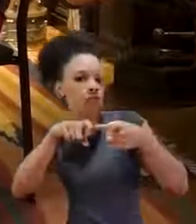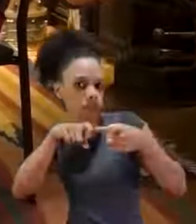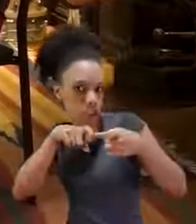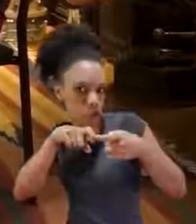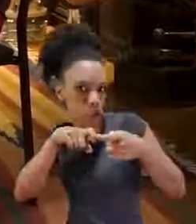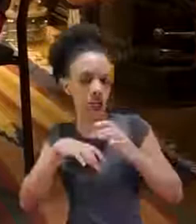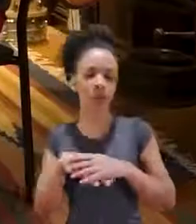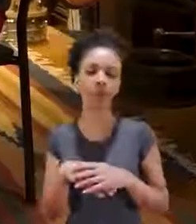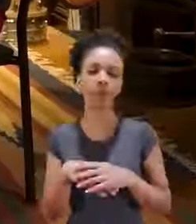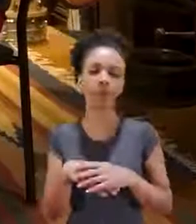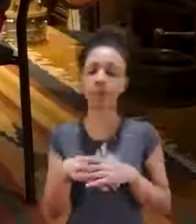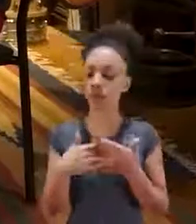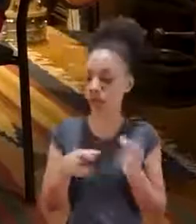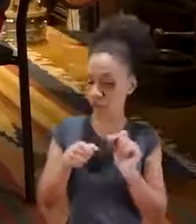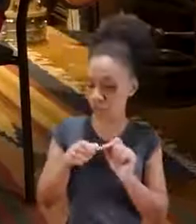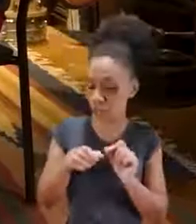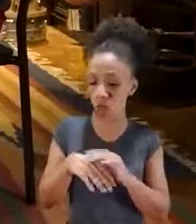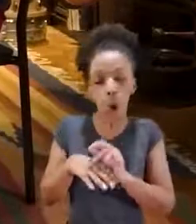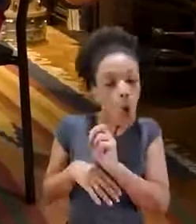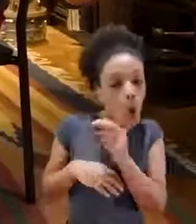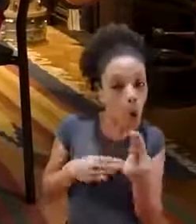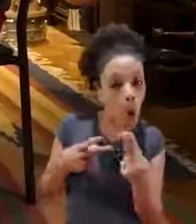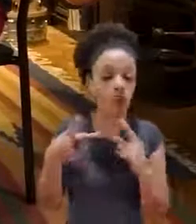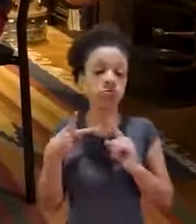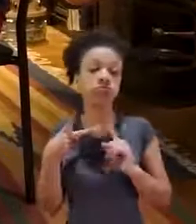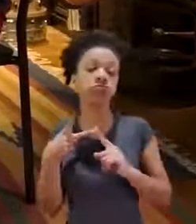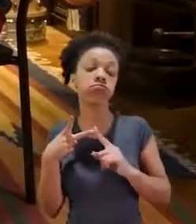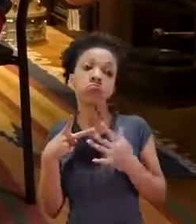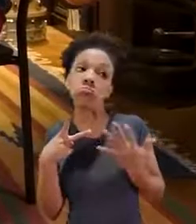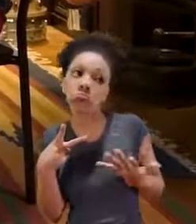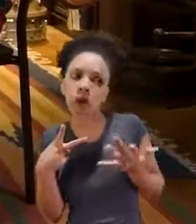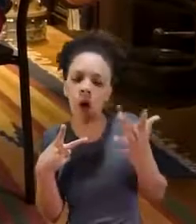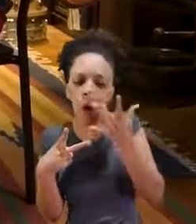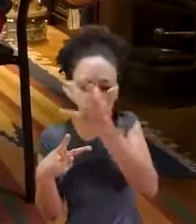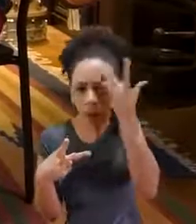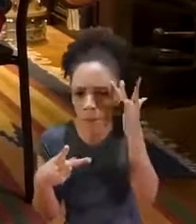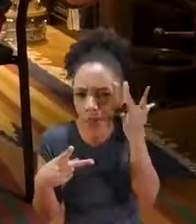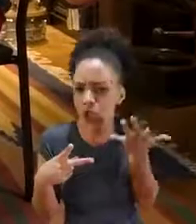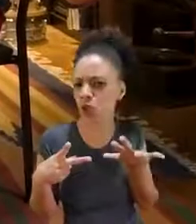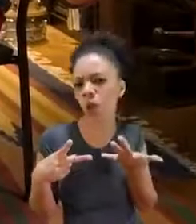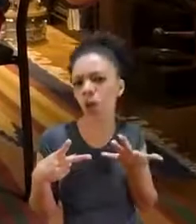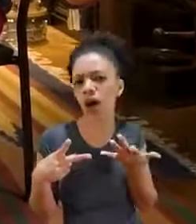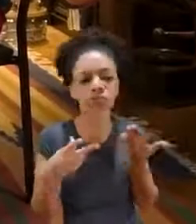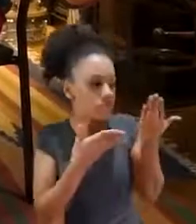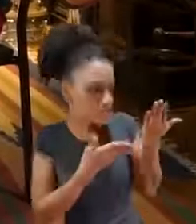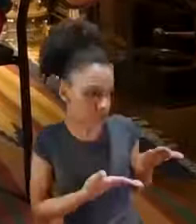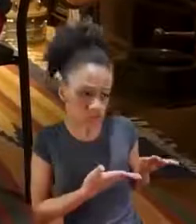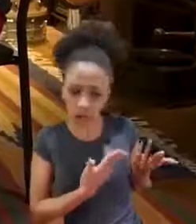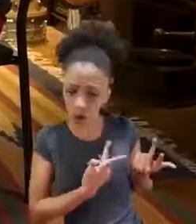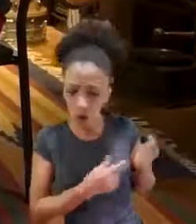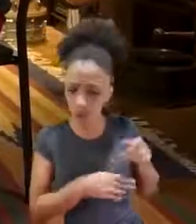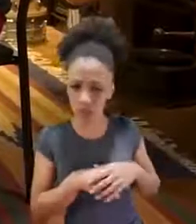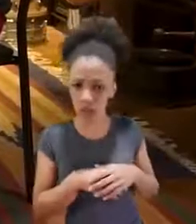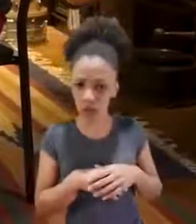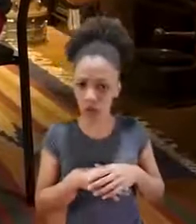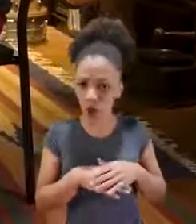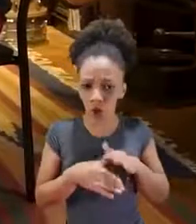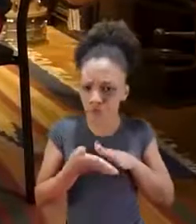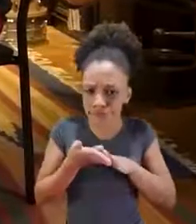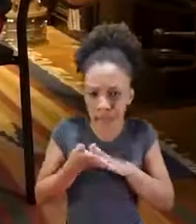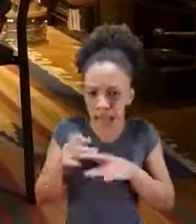transforma cirurgia foi feito uma cirurgia uma cirurgia ou no caso uma pessoa como você que não fez cirurgia